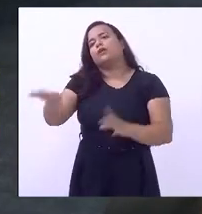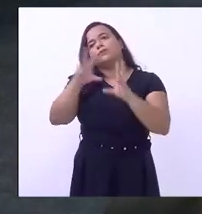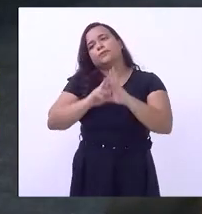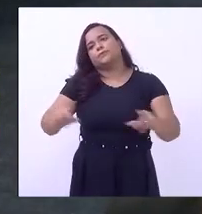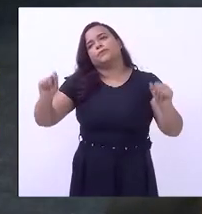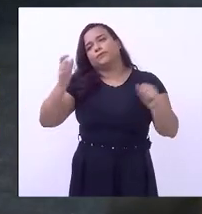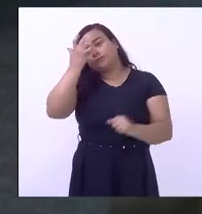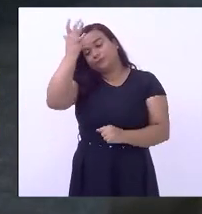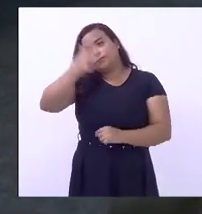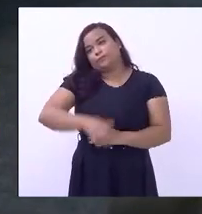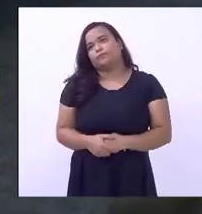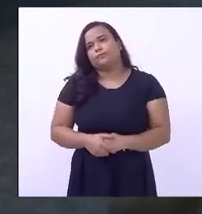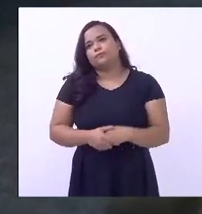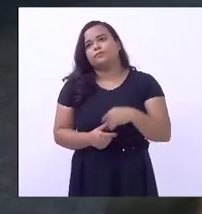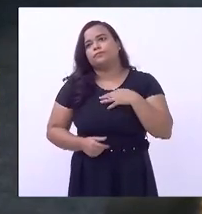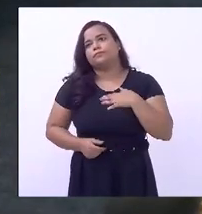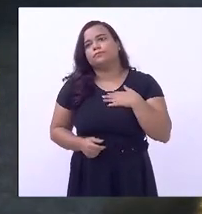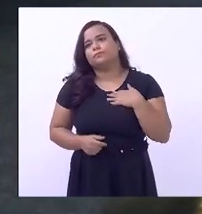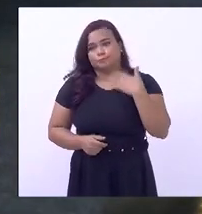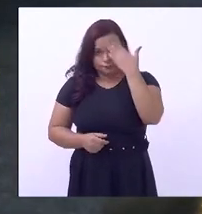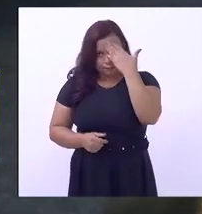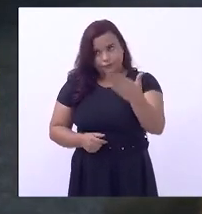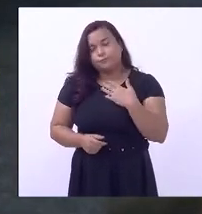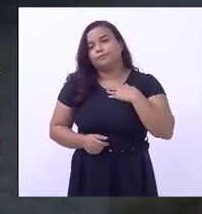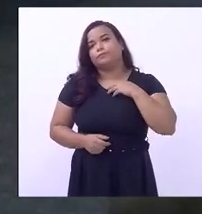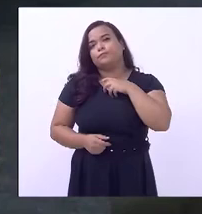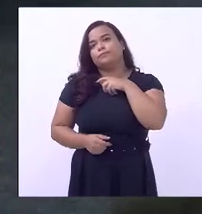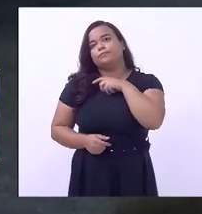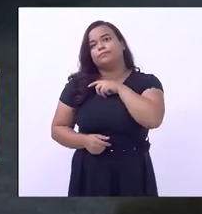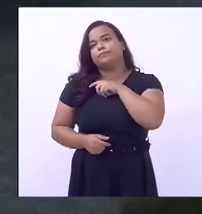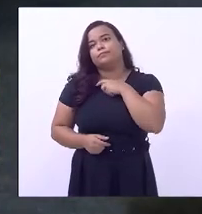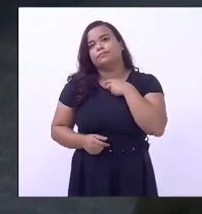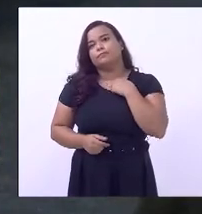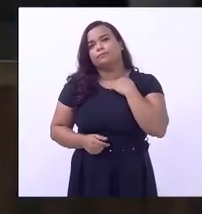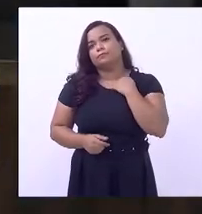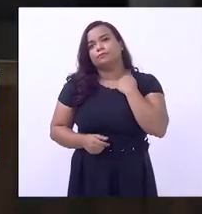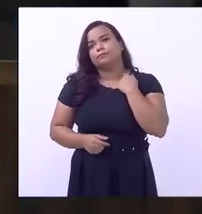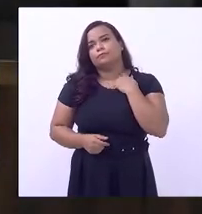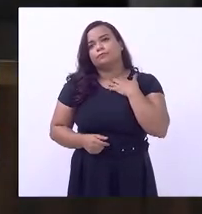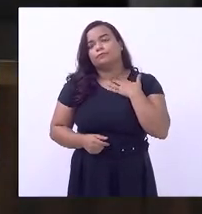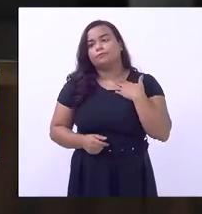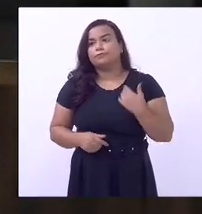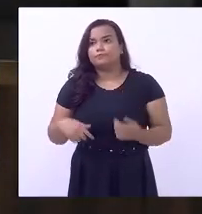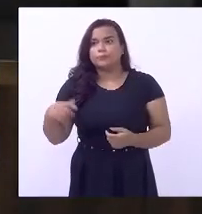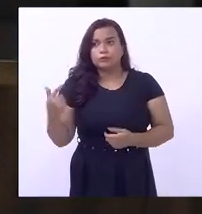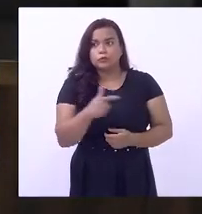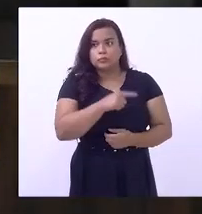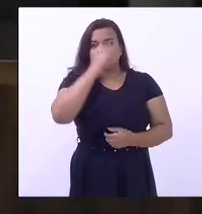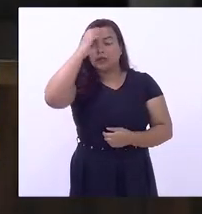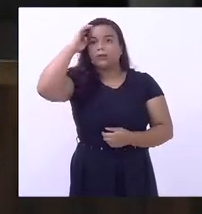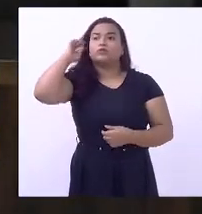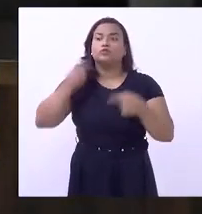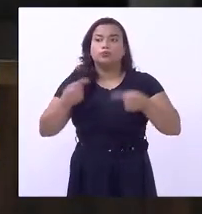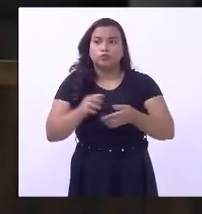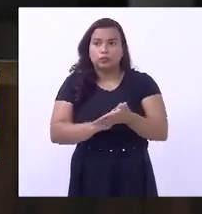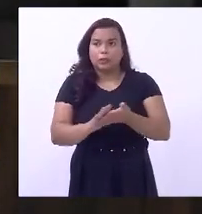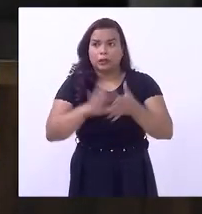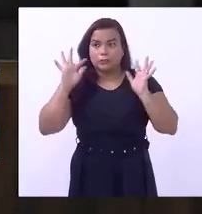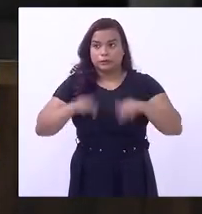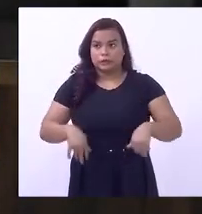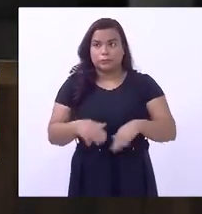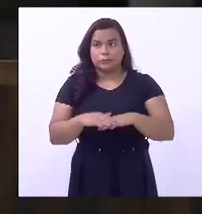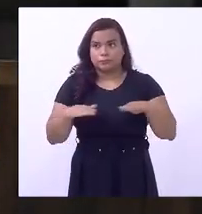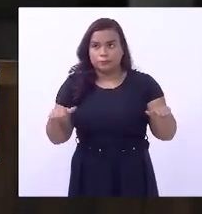a busca de crianças desaparecidas. Muito obrigada. Não havendo quem queira discutir, encerrada a